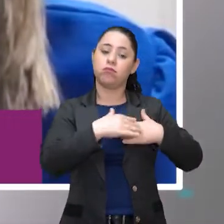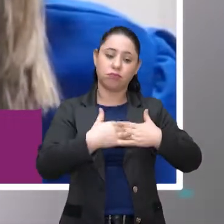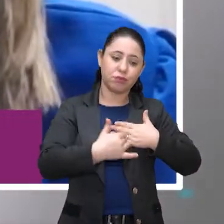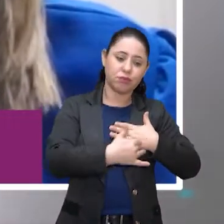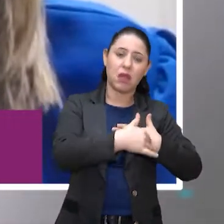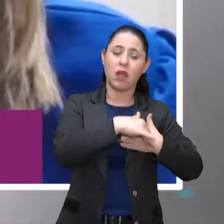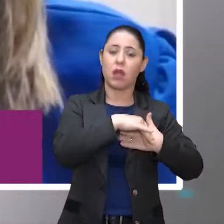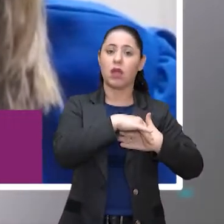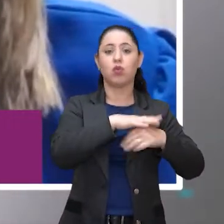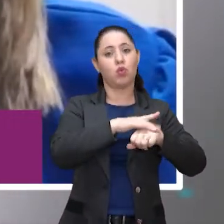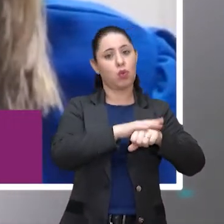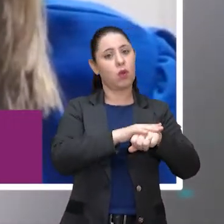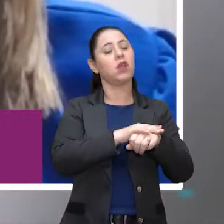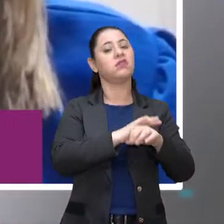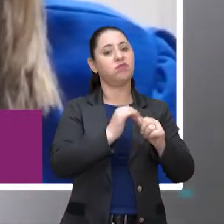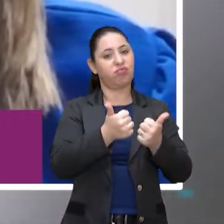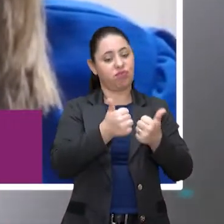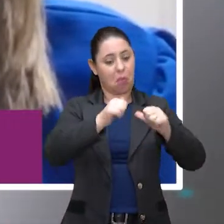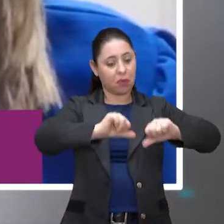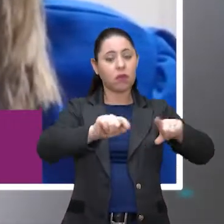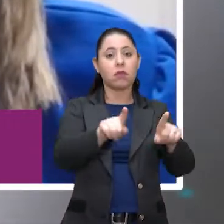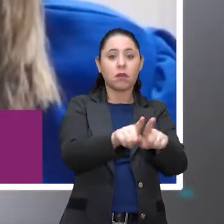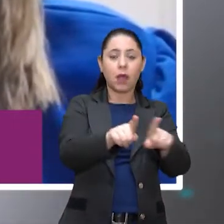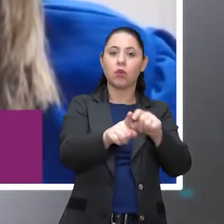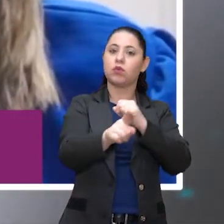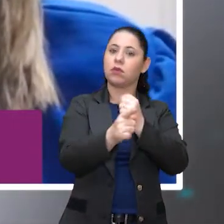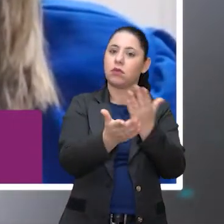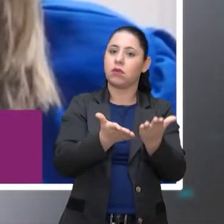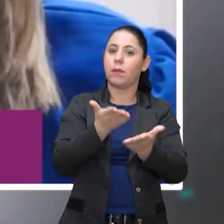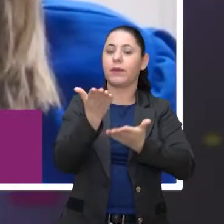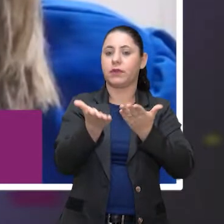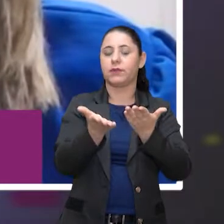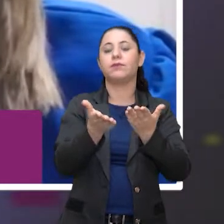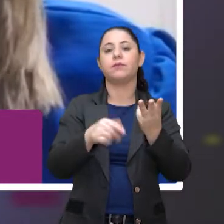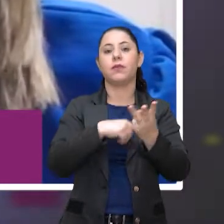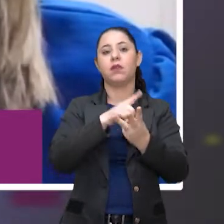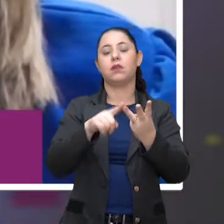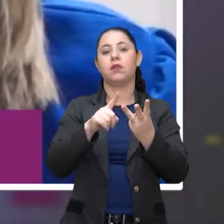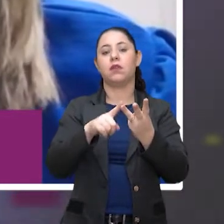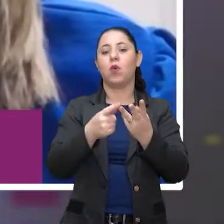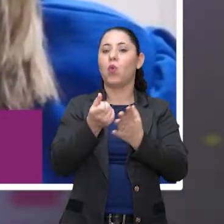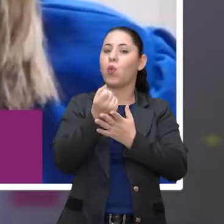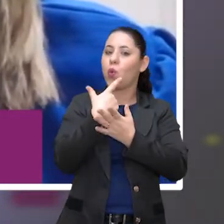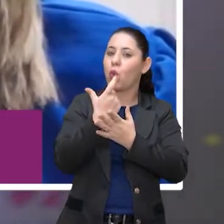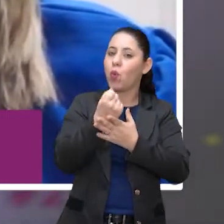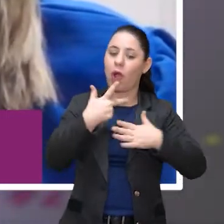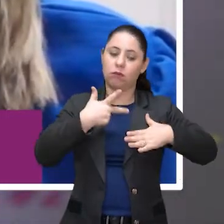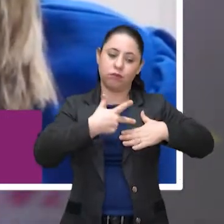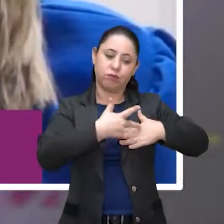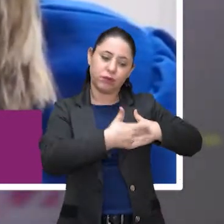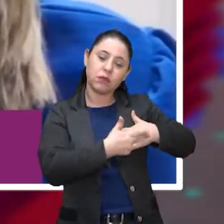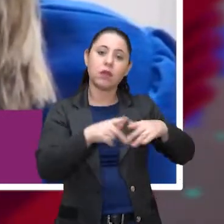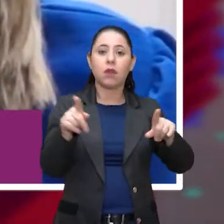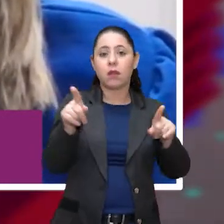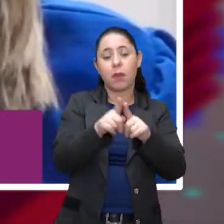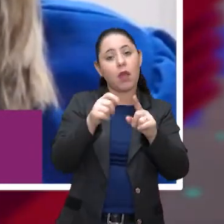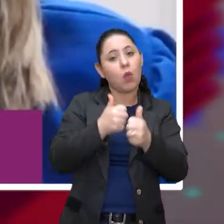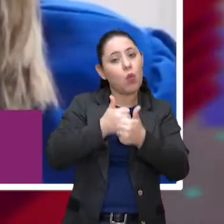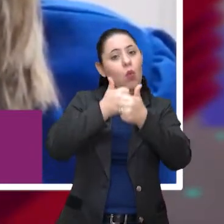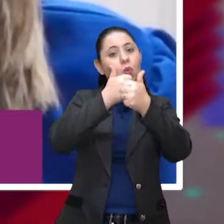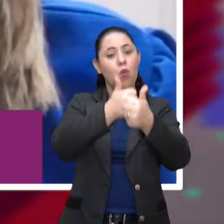tumores de mama e das doenças benignas também, o tratamento clínico, tratamento cirúrgico e